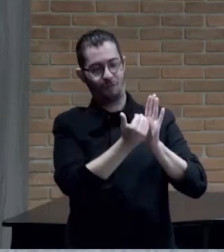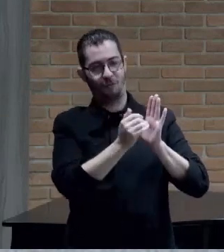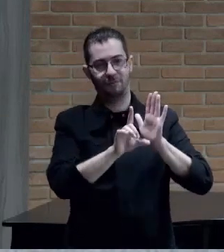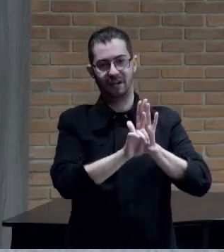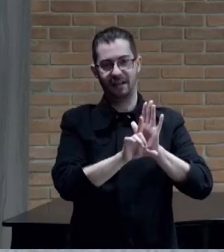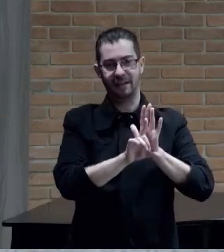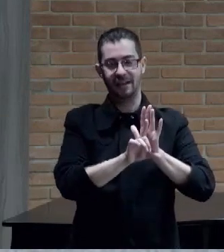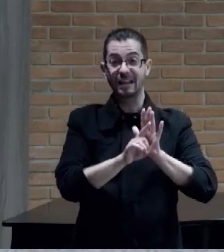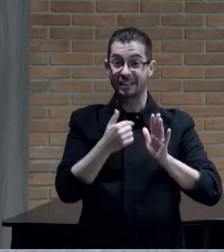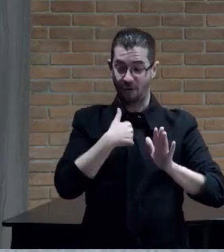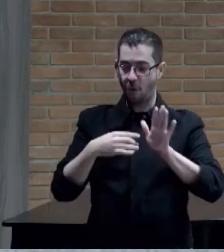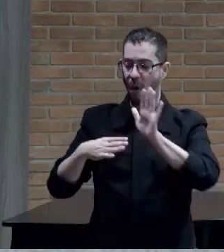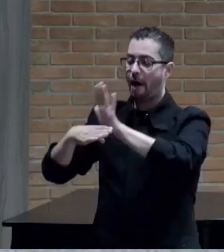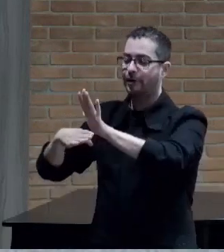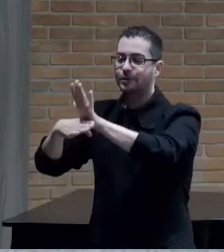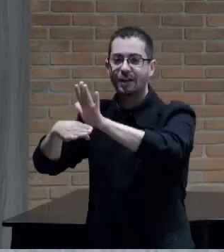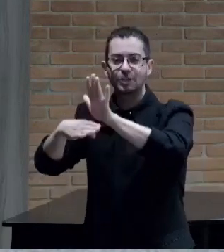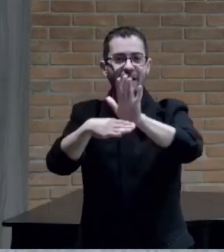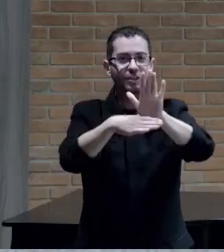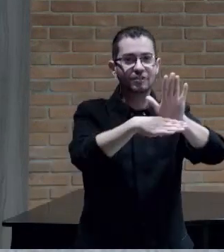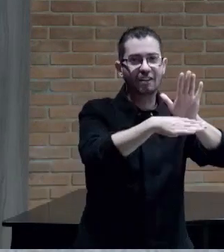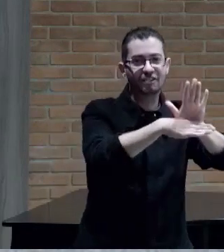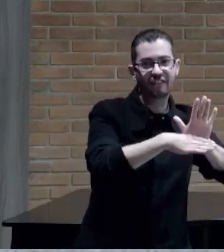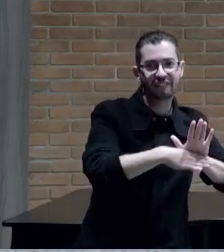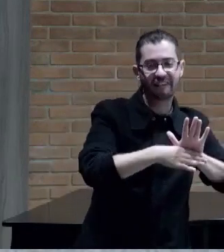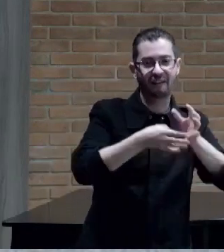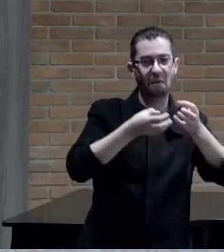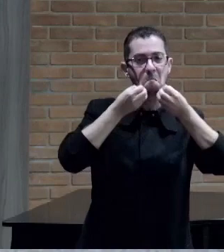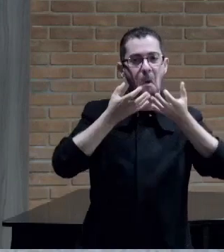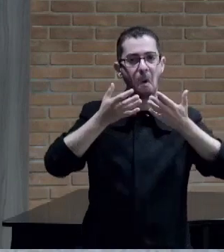nossa salvação, mas o produto dela.